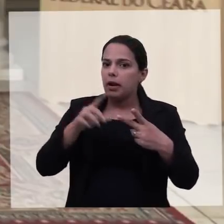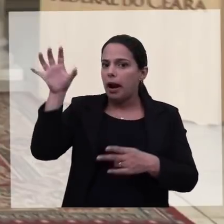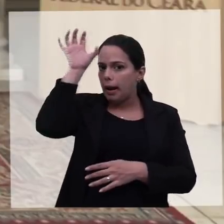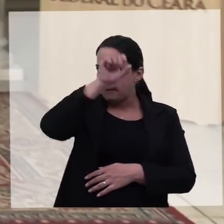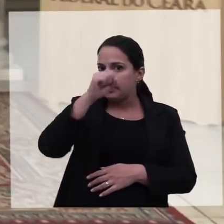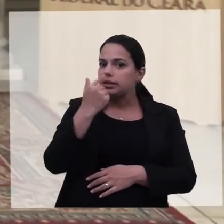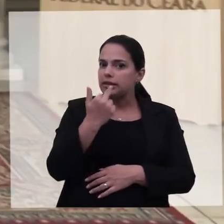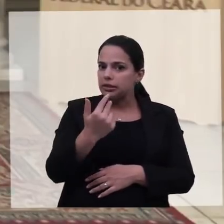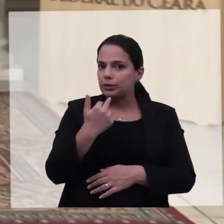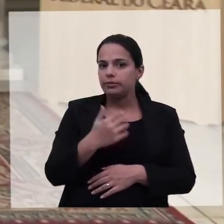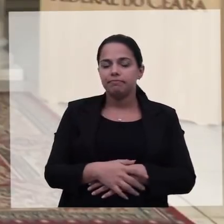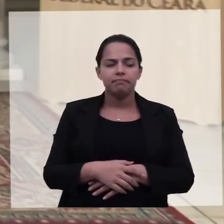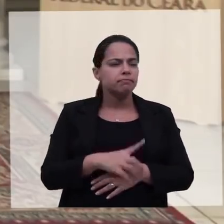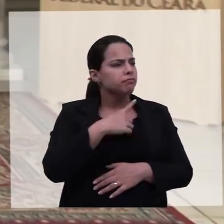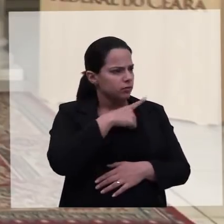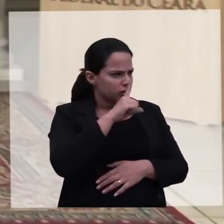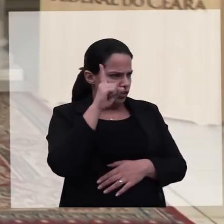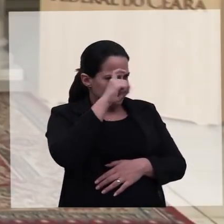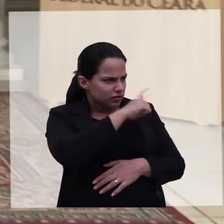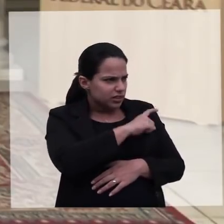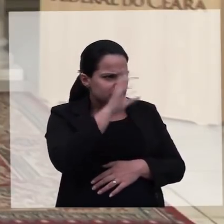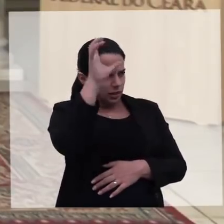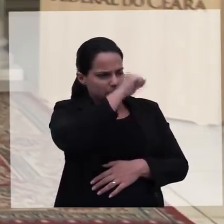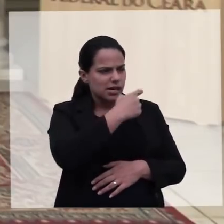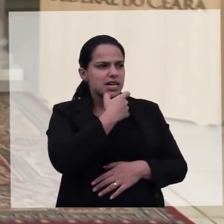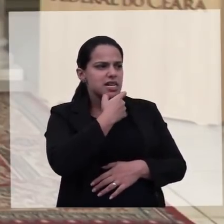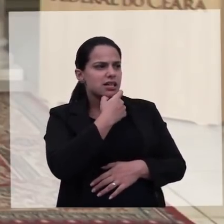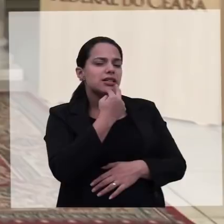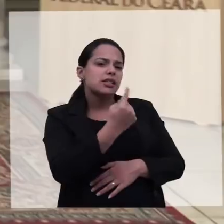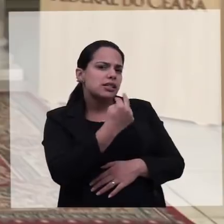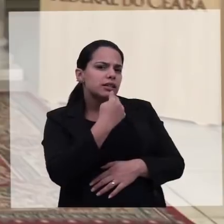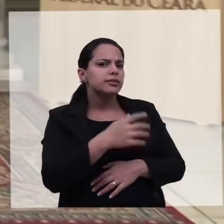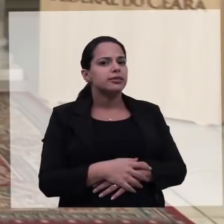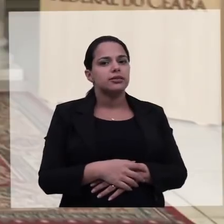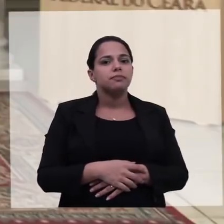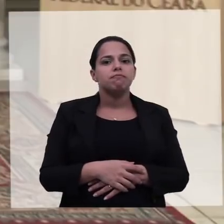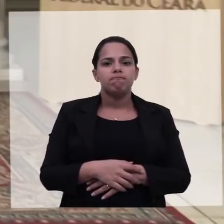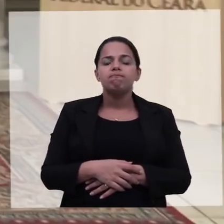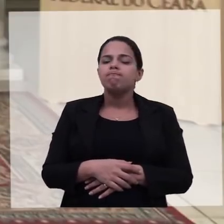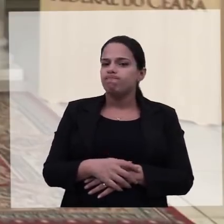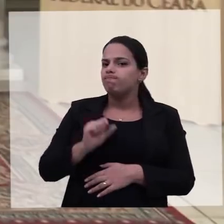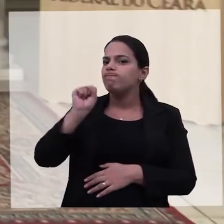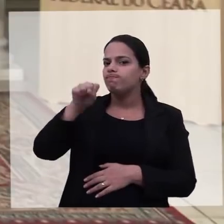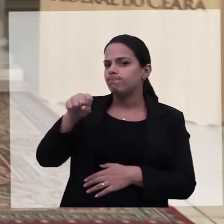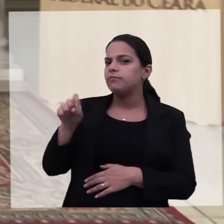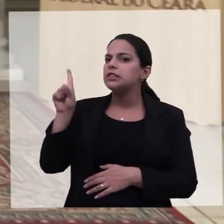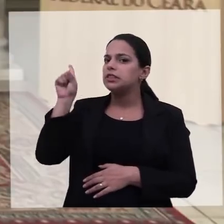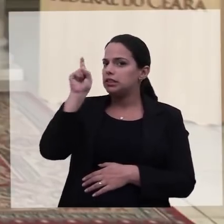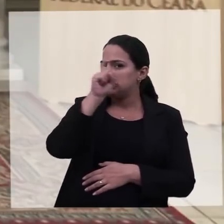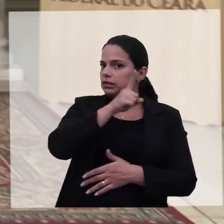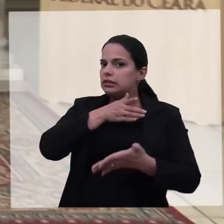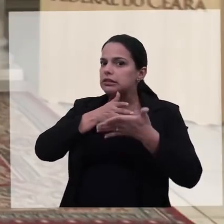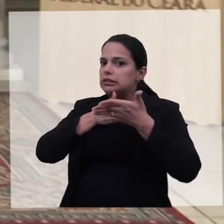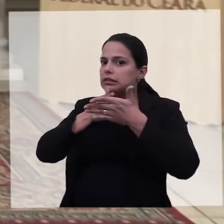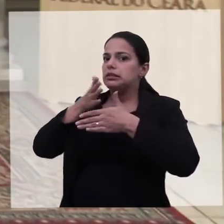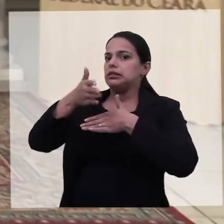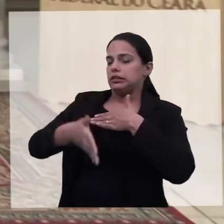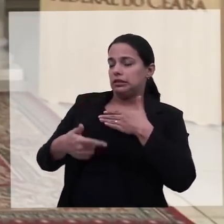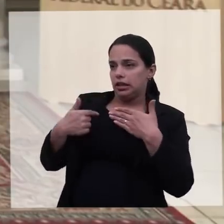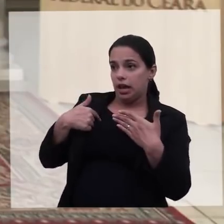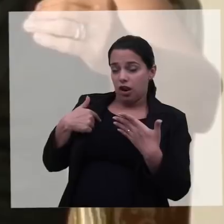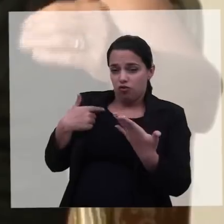aprender a língua. Foi uma dificuldade essa questão do inglês? Foi. Foi uma grande barreira a